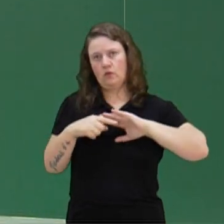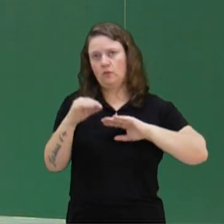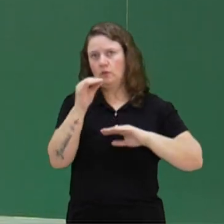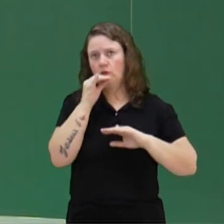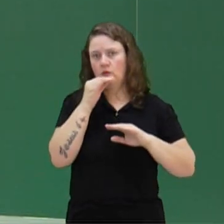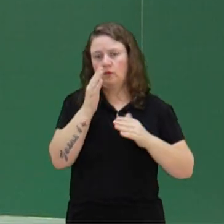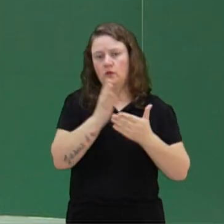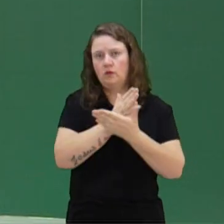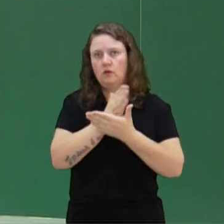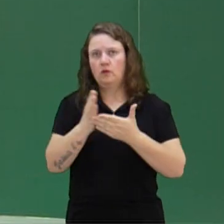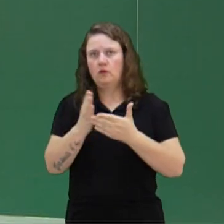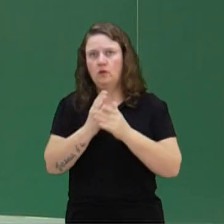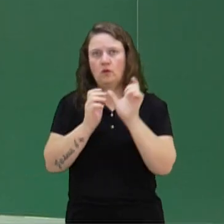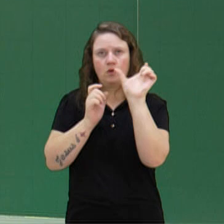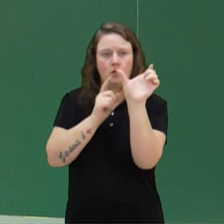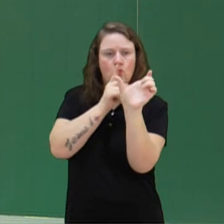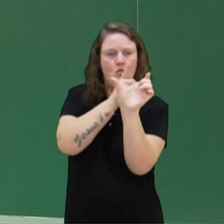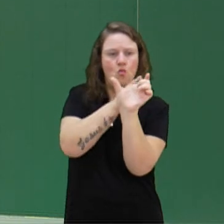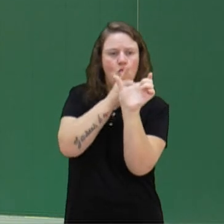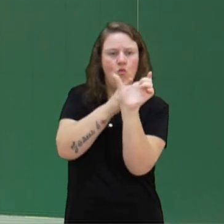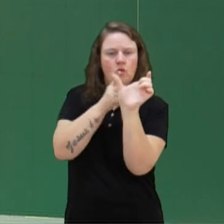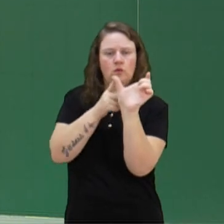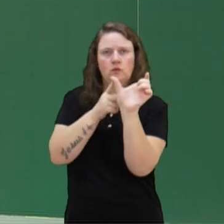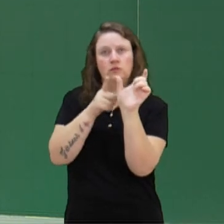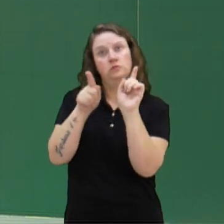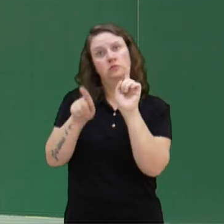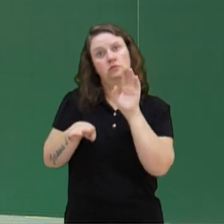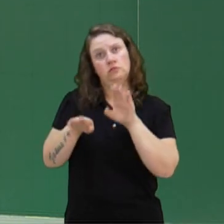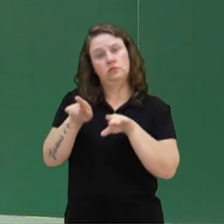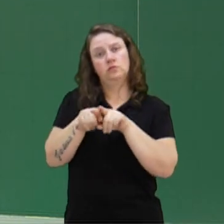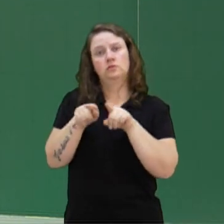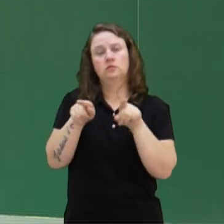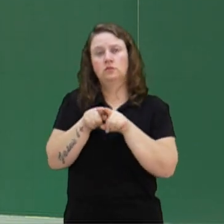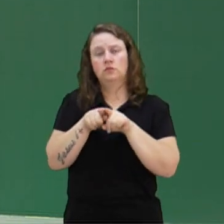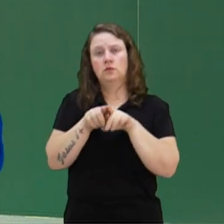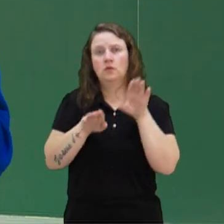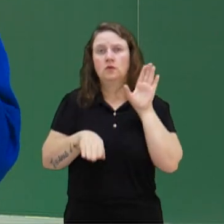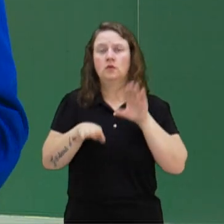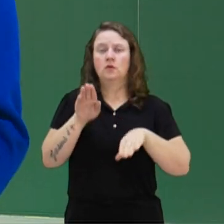separamos sílabas, também